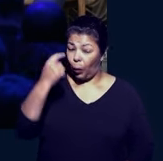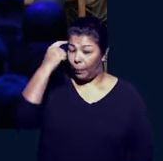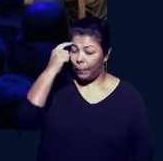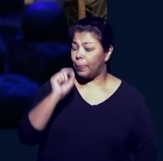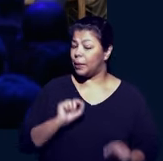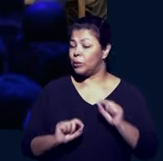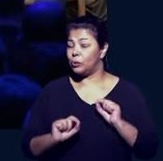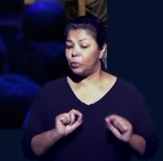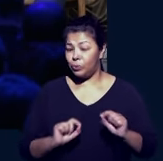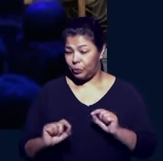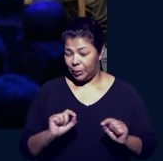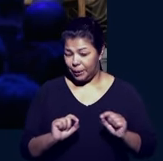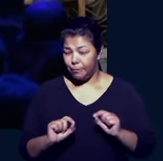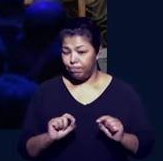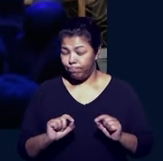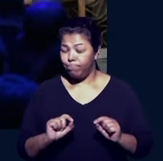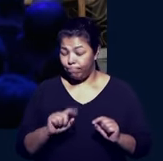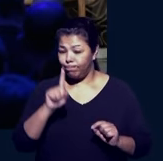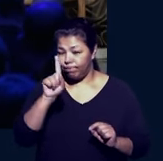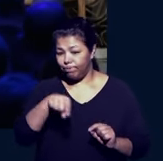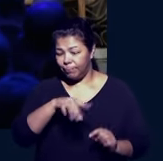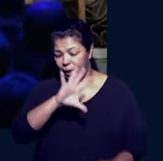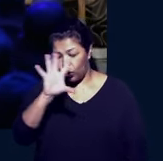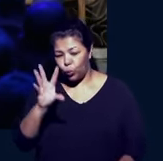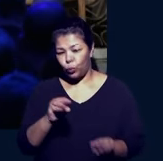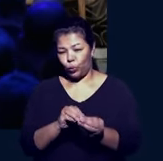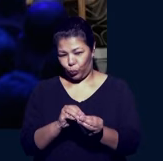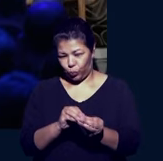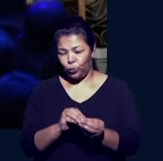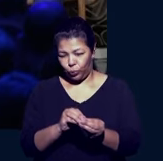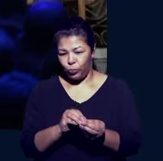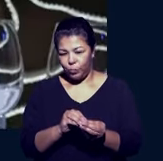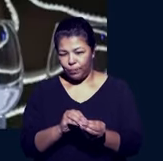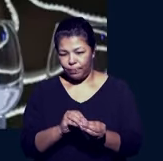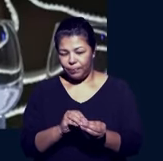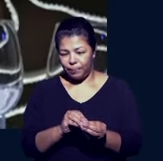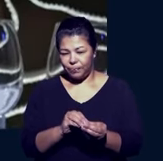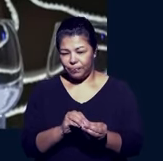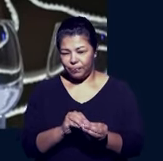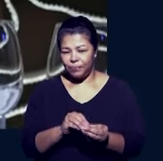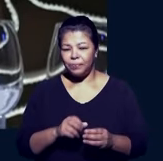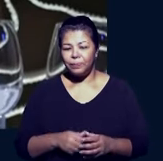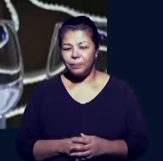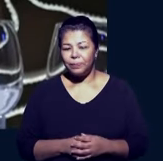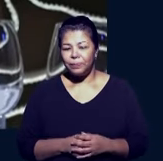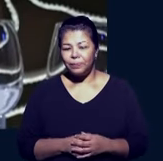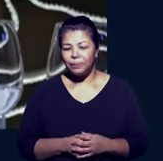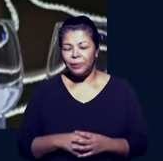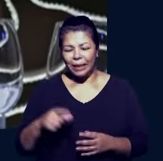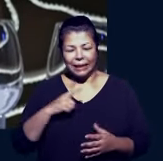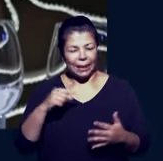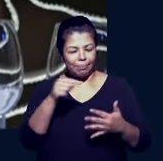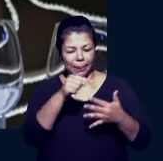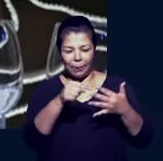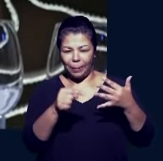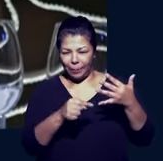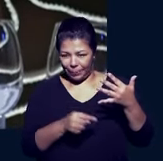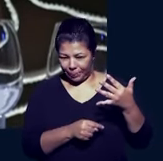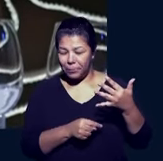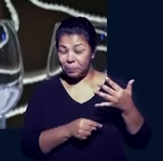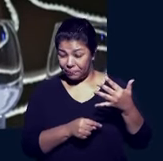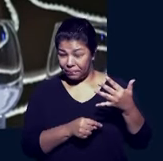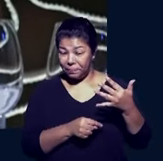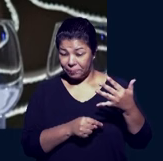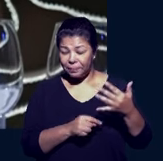que eu acho que é um conjunto né é um conjunto de de de fatores né